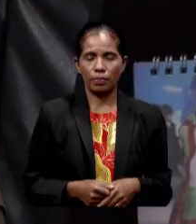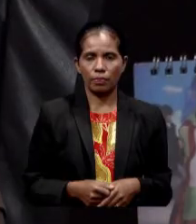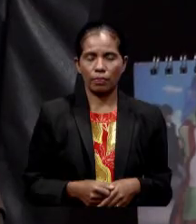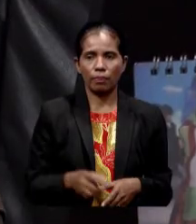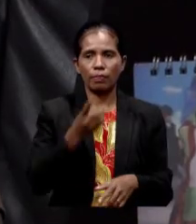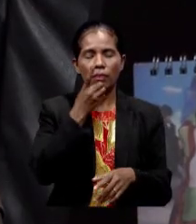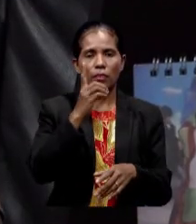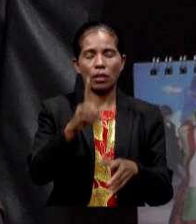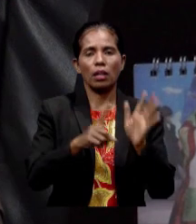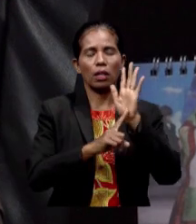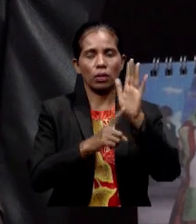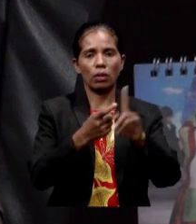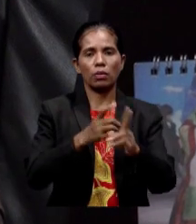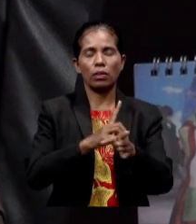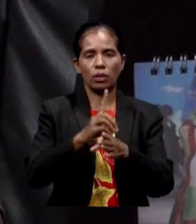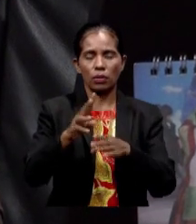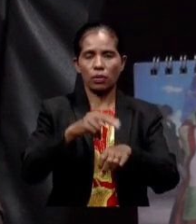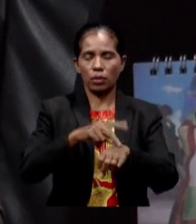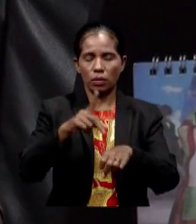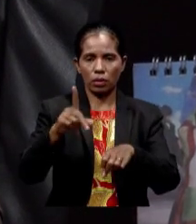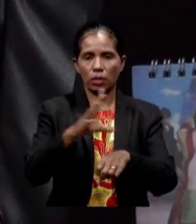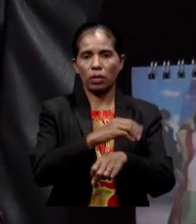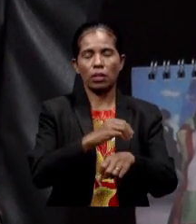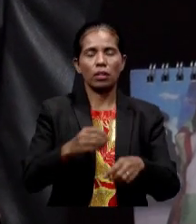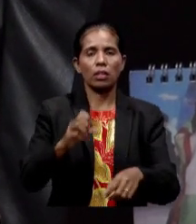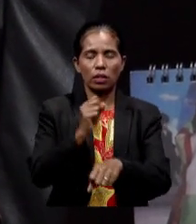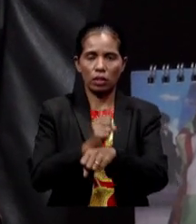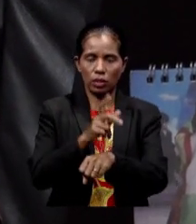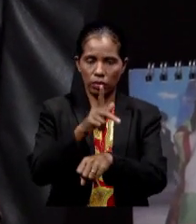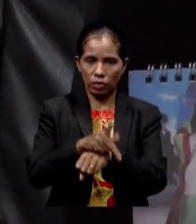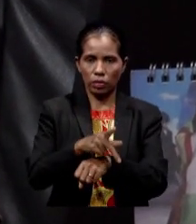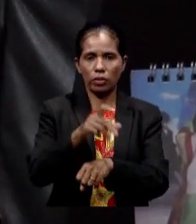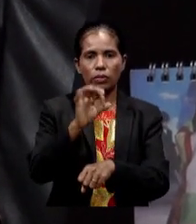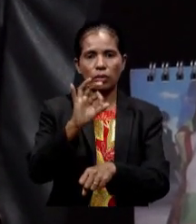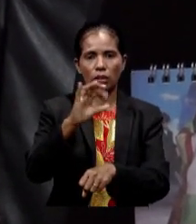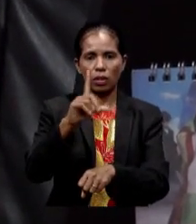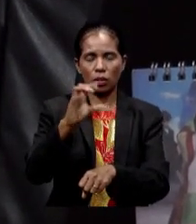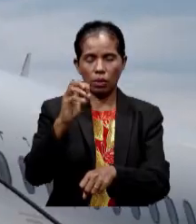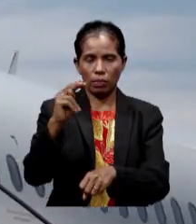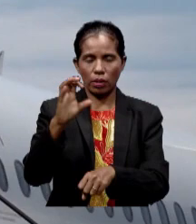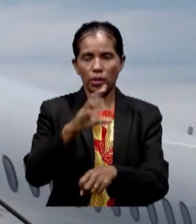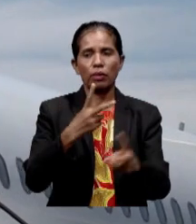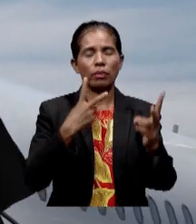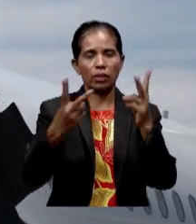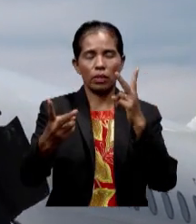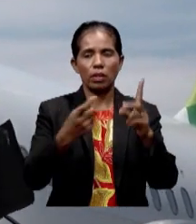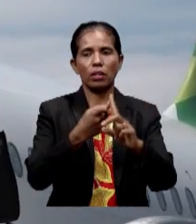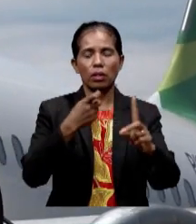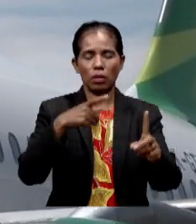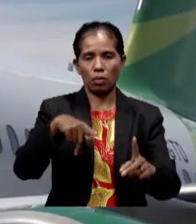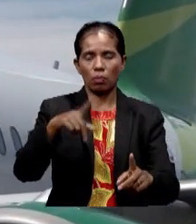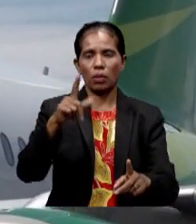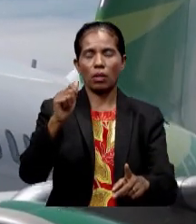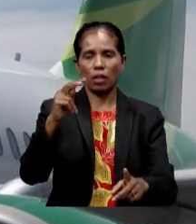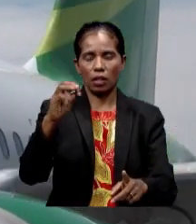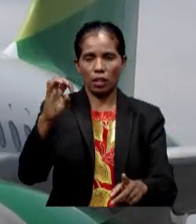Declaração lei hato husi diretor nacional emprego externo CFOP Filomeno Soares quando ba visita husi delegação polaca mai